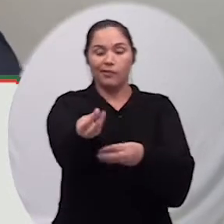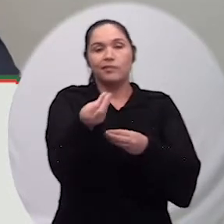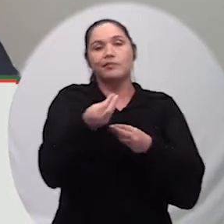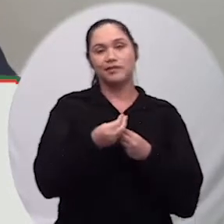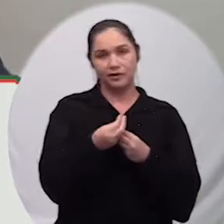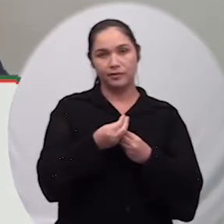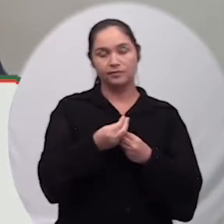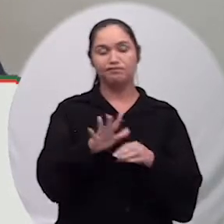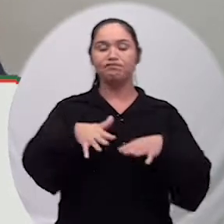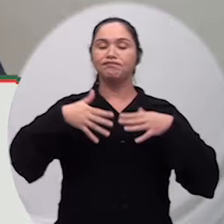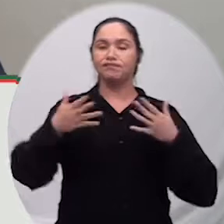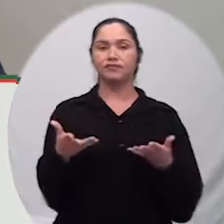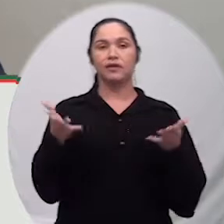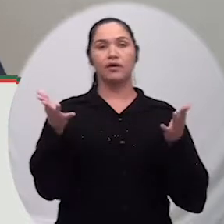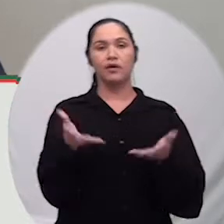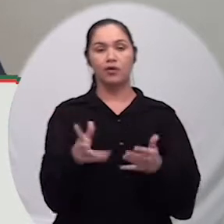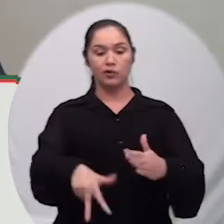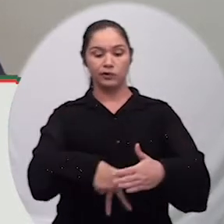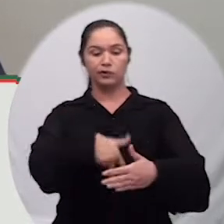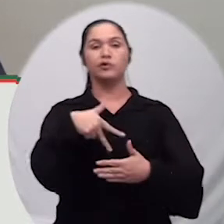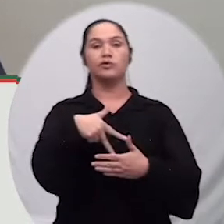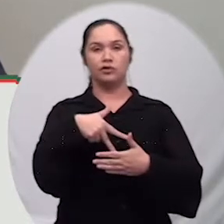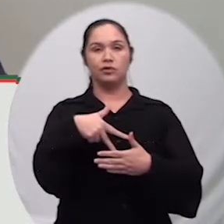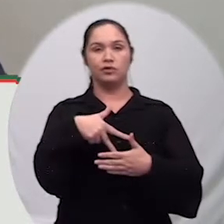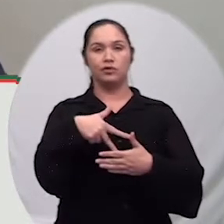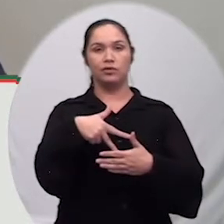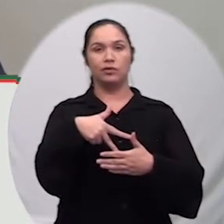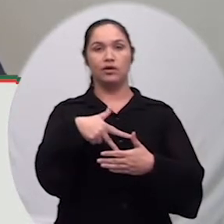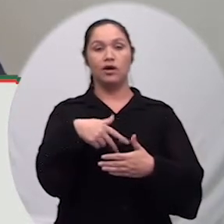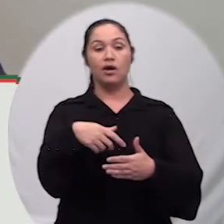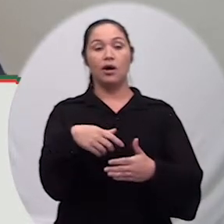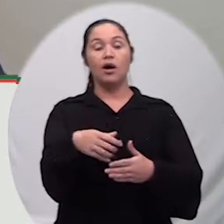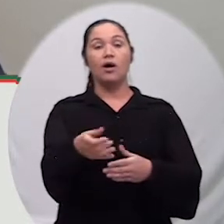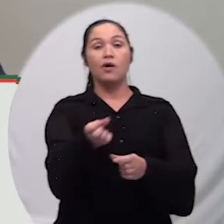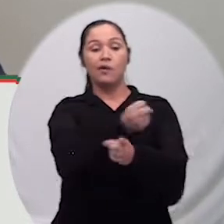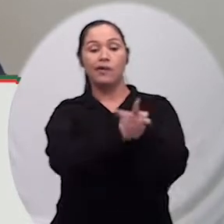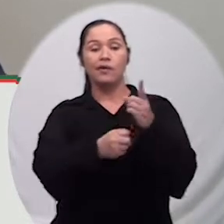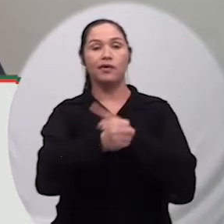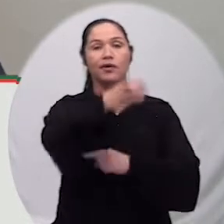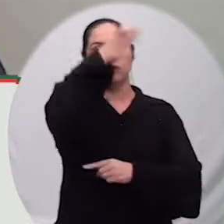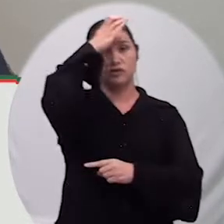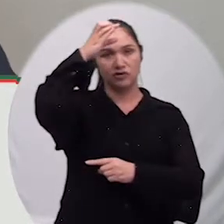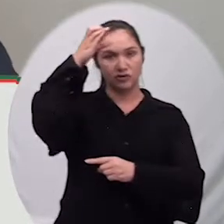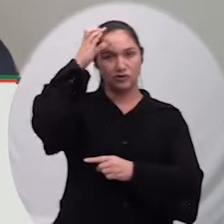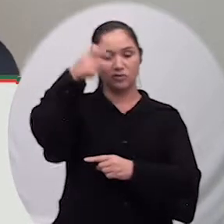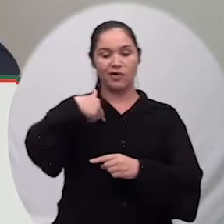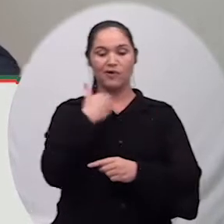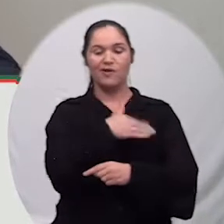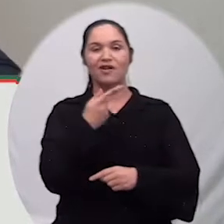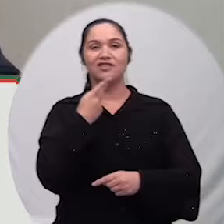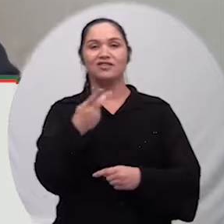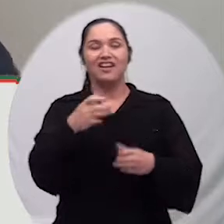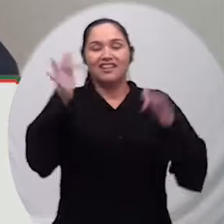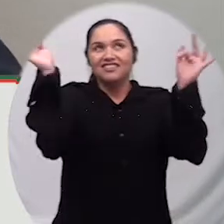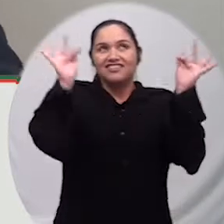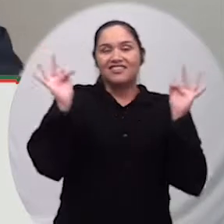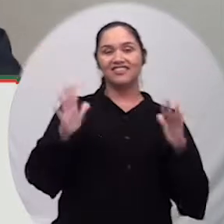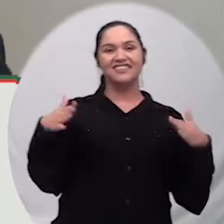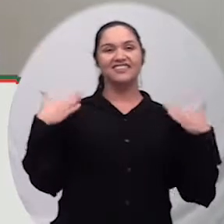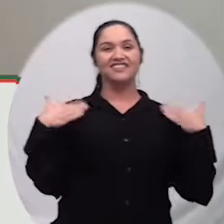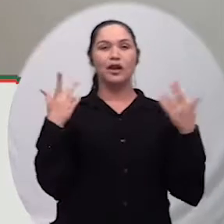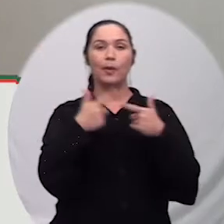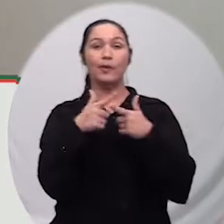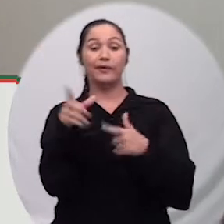essa tribuna, senhores vereadores, população, manifestar a alegria da inauguração do Hospital Santa Catarina nesse fim de semana, no